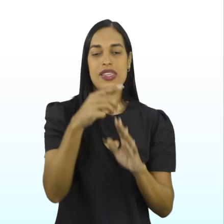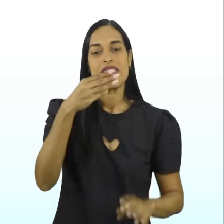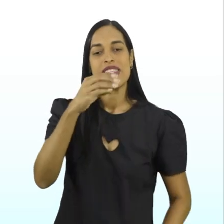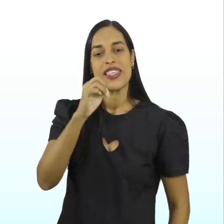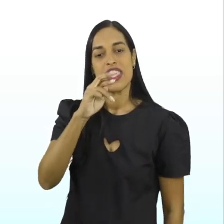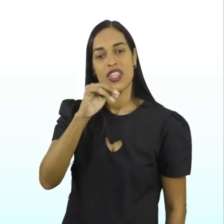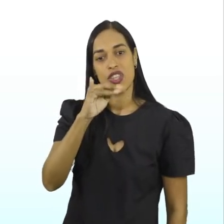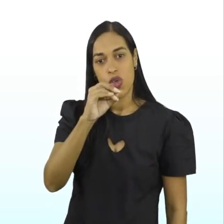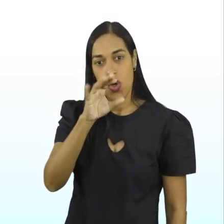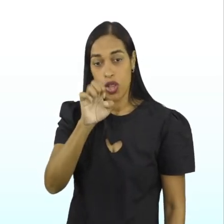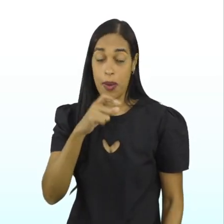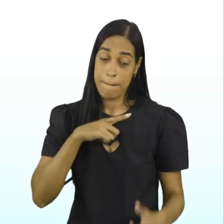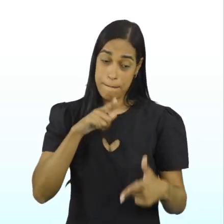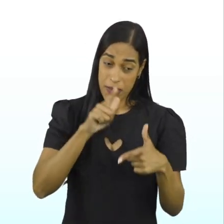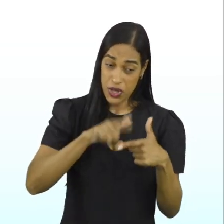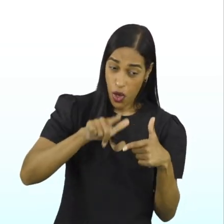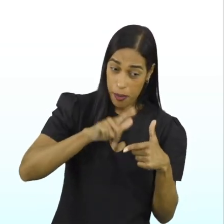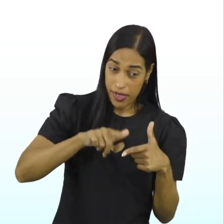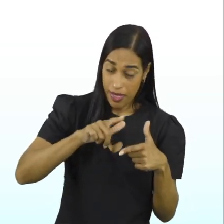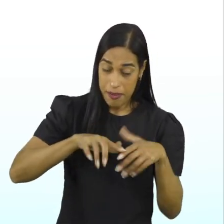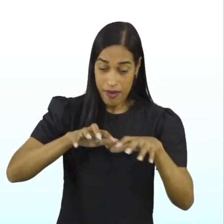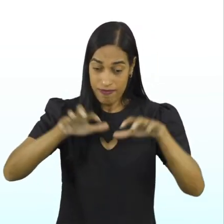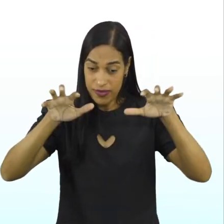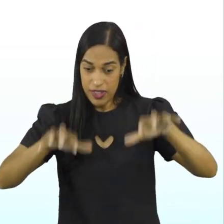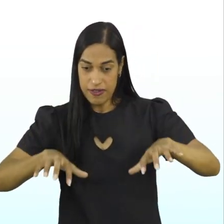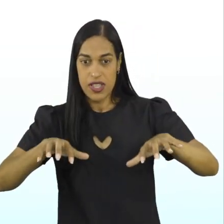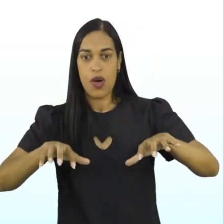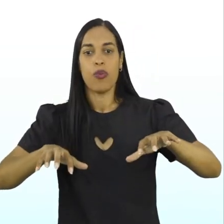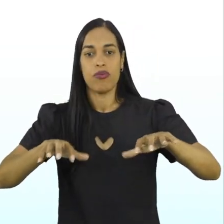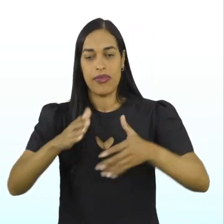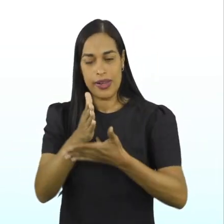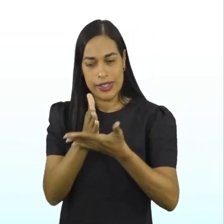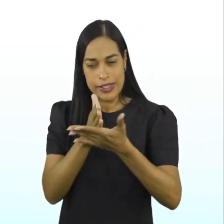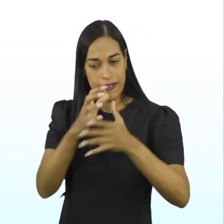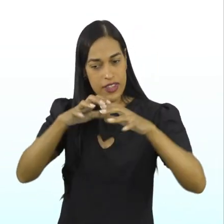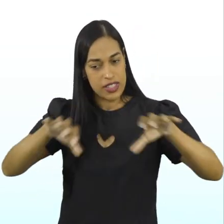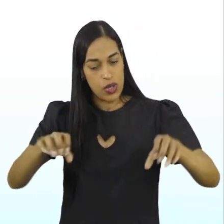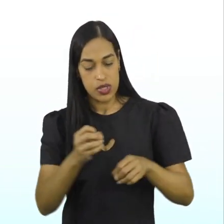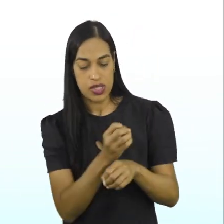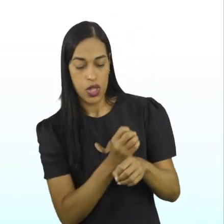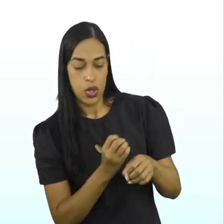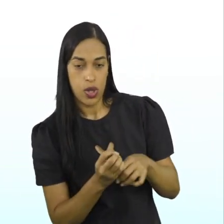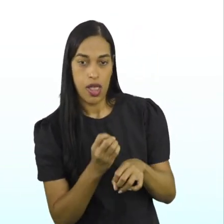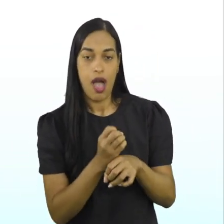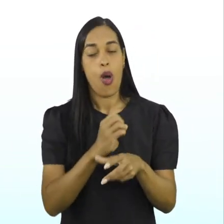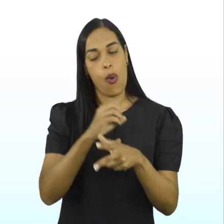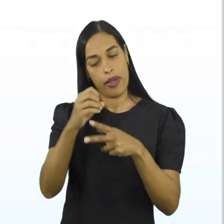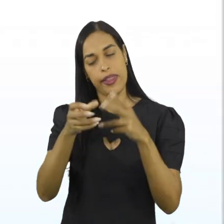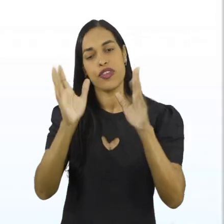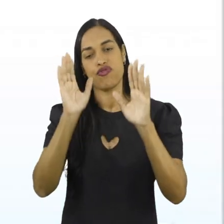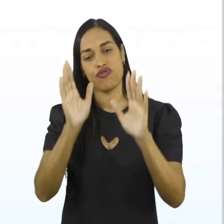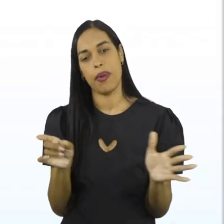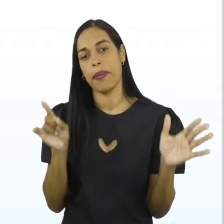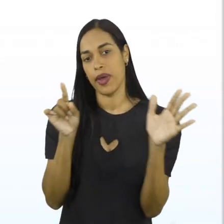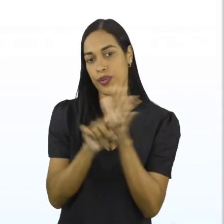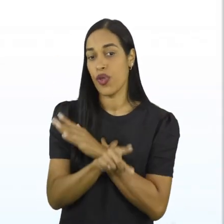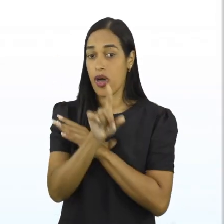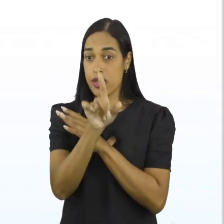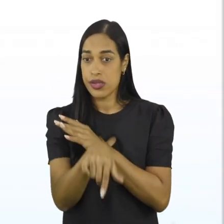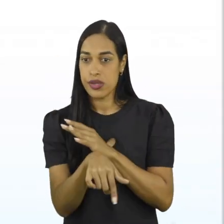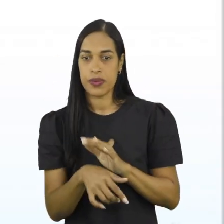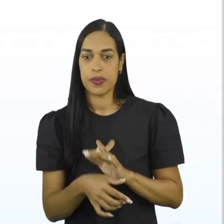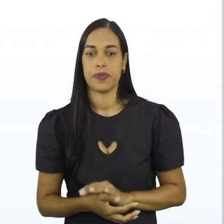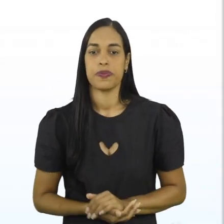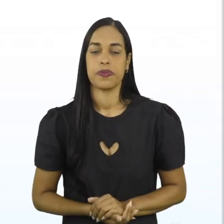ter problema na divisão, porque vai ter problema na formação das fibras. Fiquem ligados que o Enem já cobrou isso, tá? Léo, bota meu quadro aí de novo, por favor. Aí,